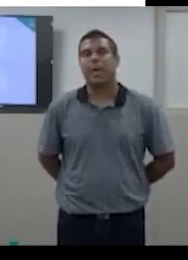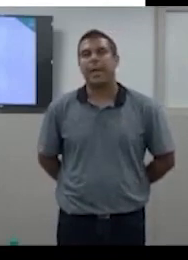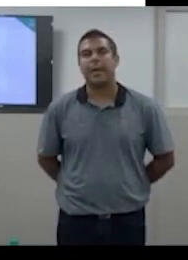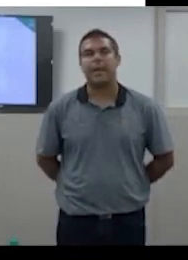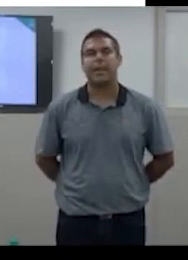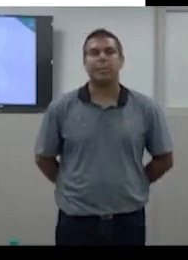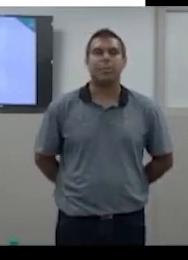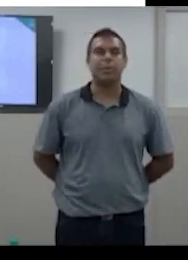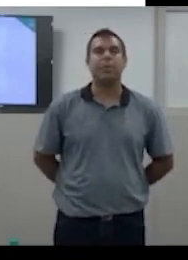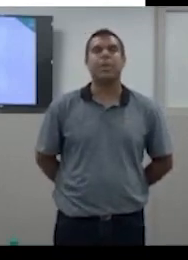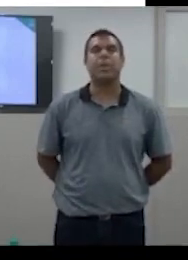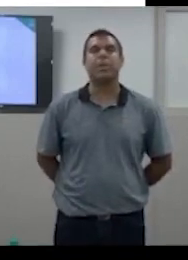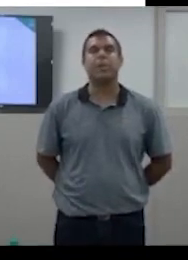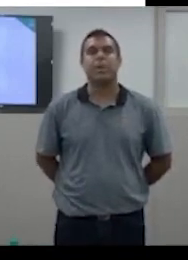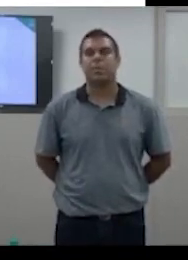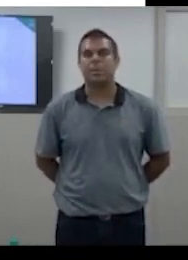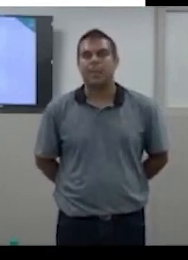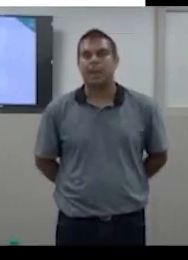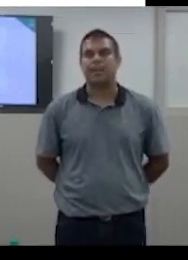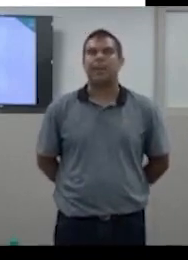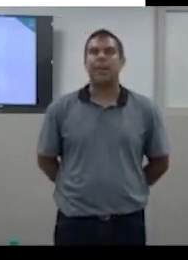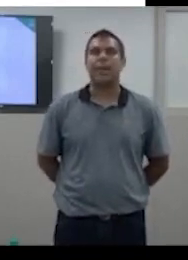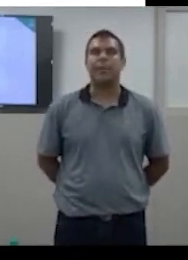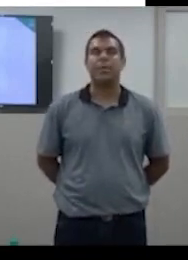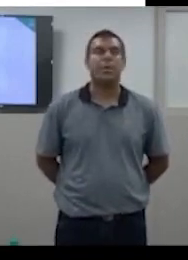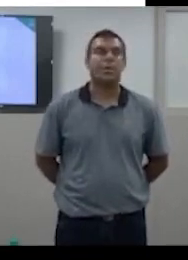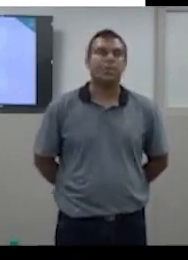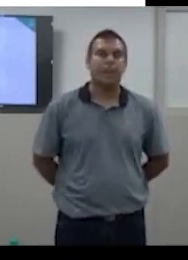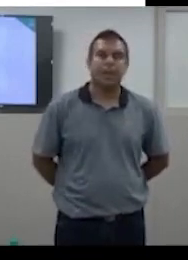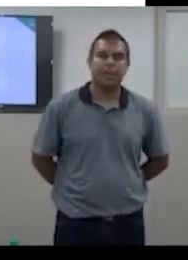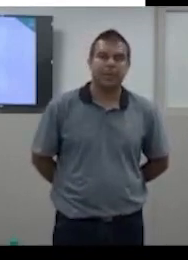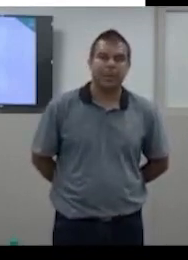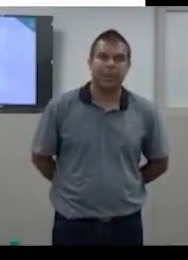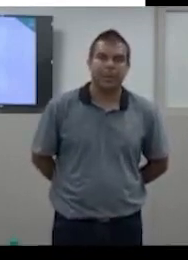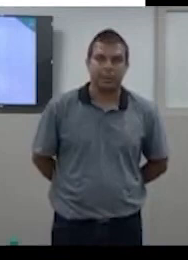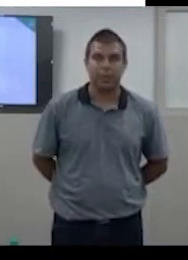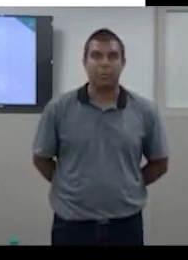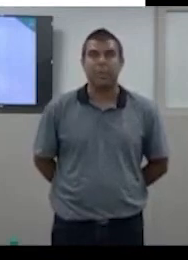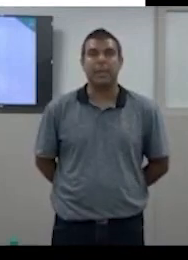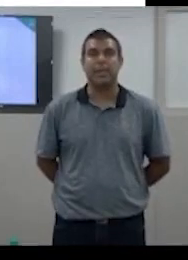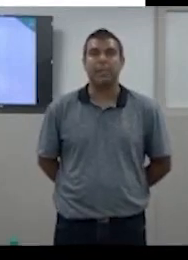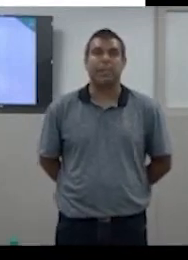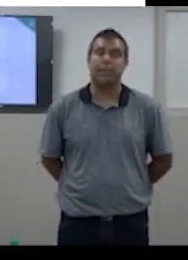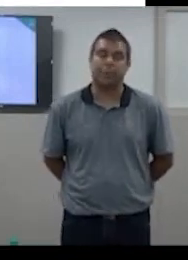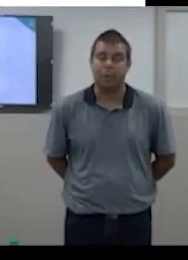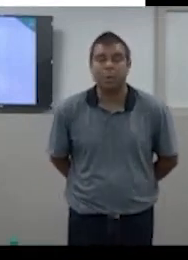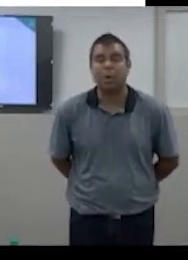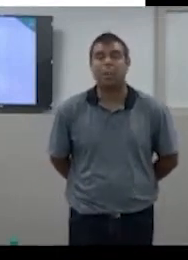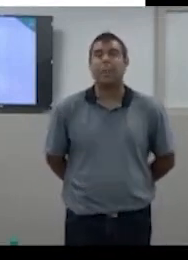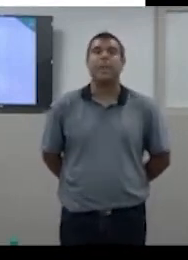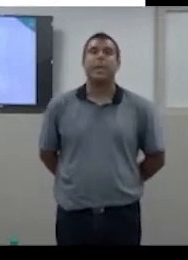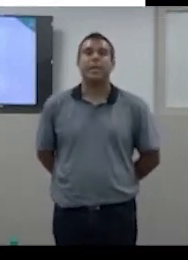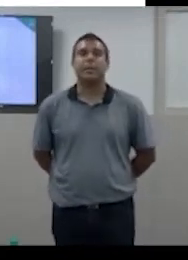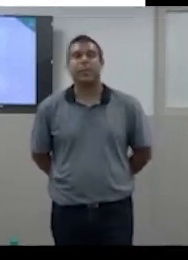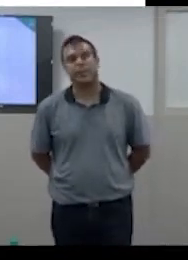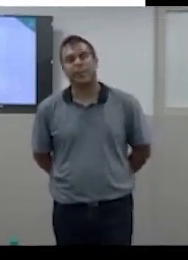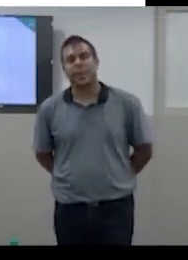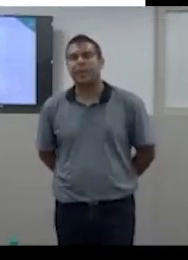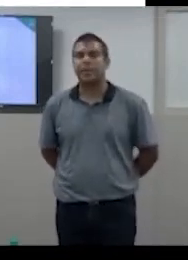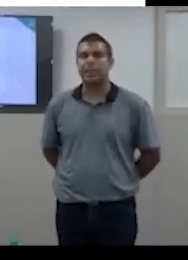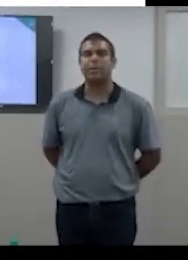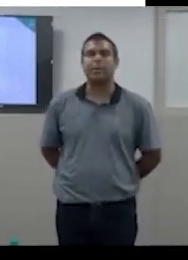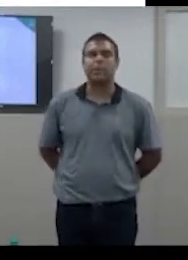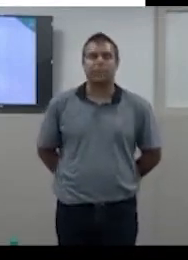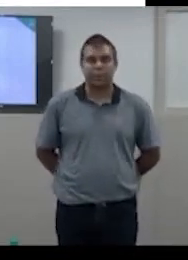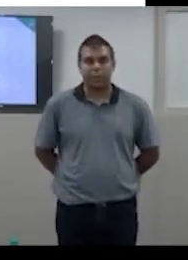exemplo, um cubo de gelo, uma barra de ferro, um pedaço de fio de alumínio, ou fio de cobre. Então assim,